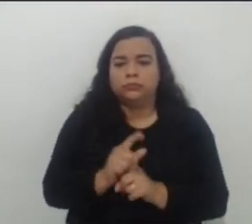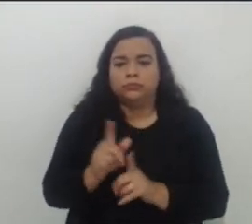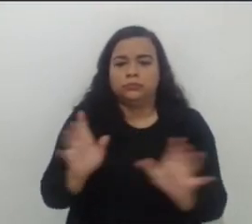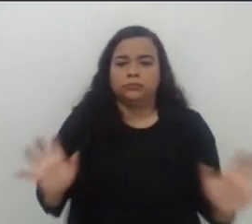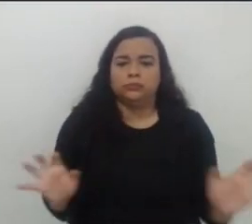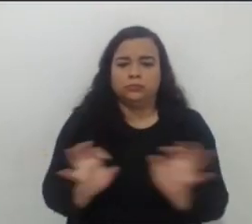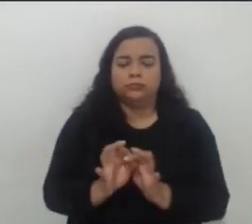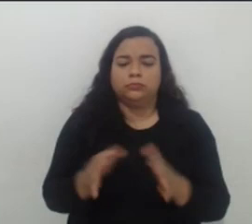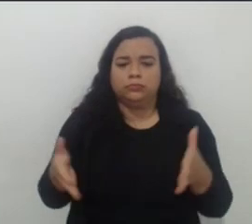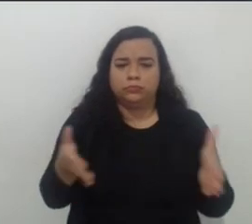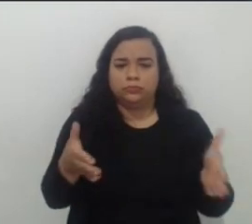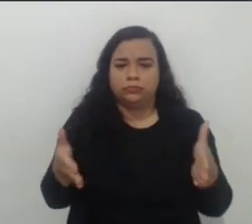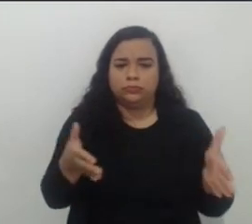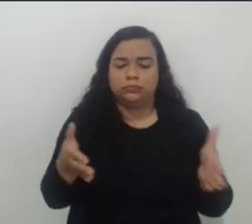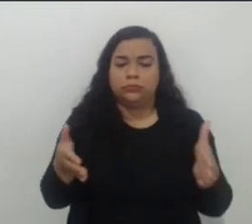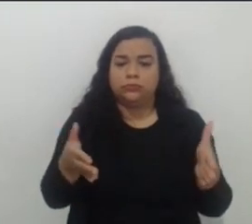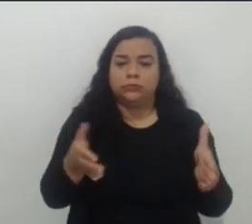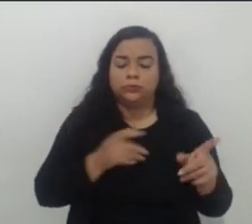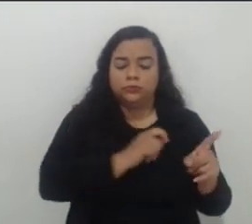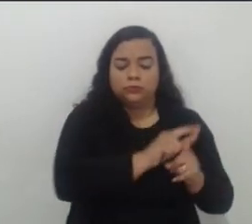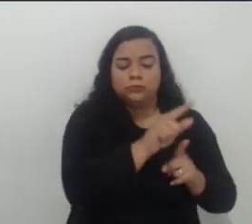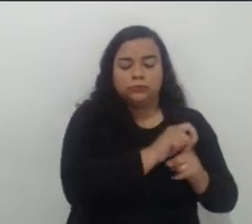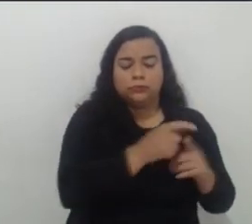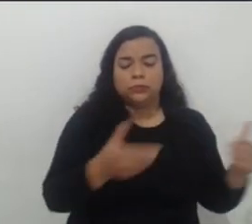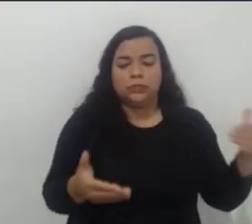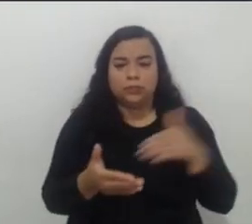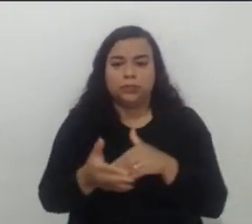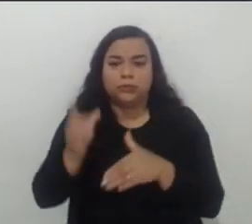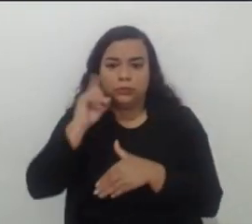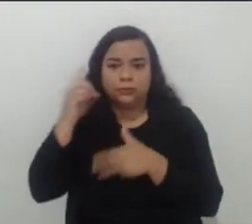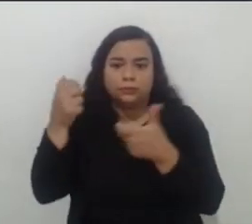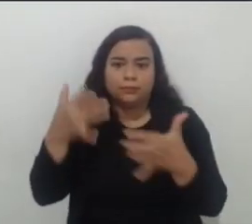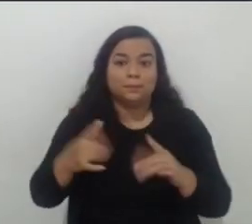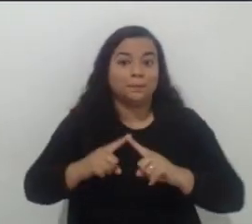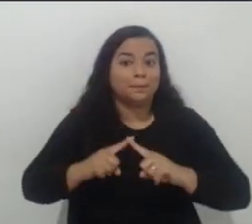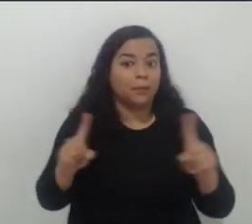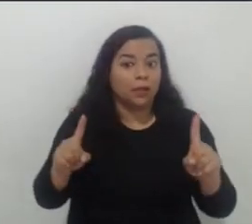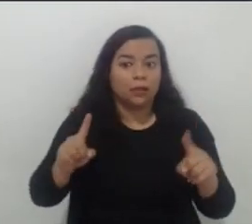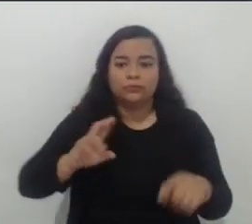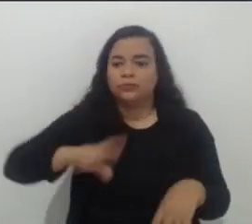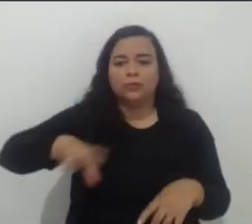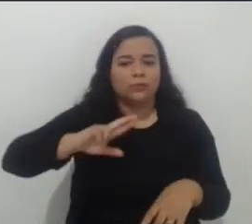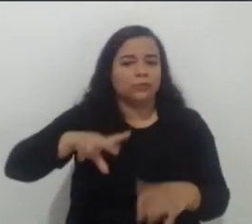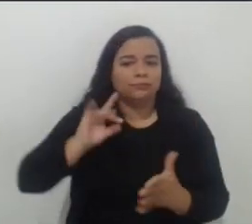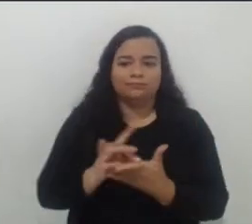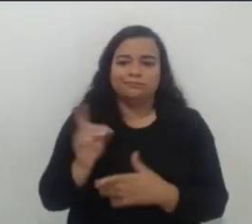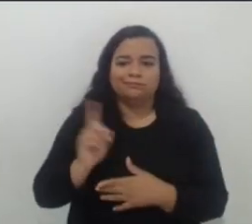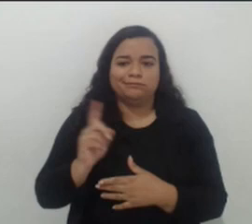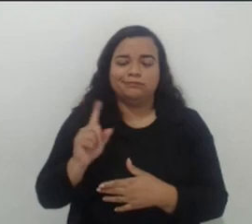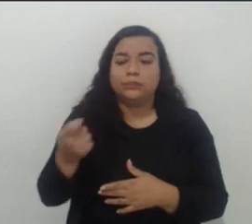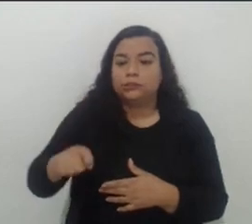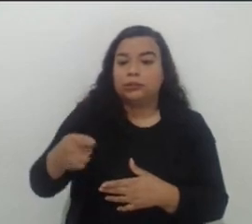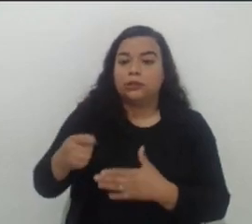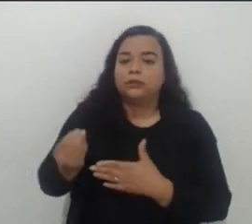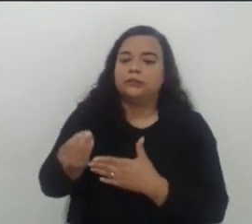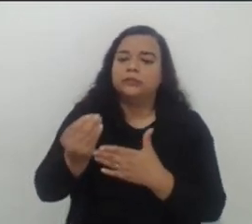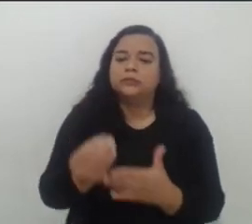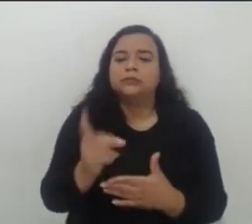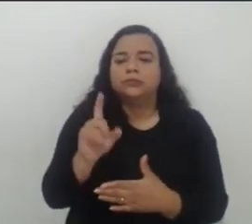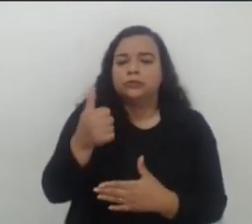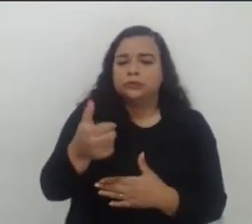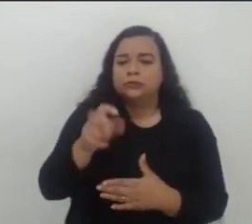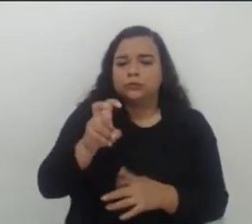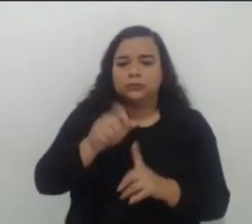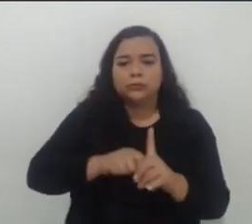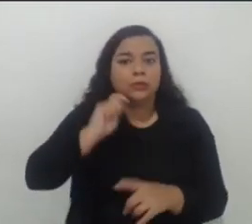da locação até esta data, quando, na verdade, as chaves foram entregues em 15 de abril de